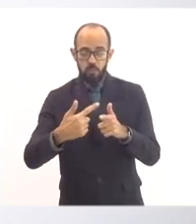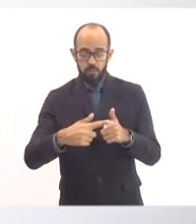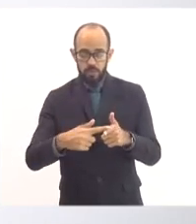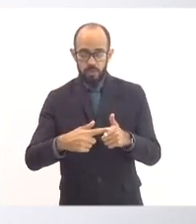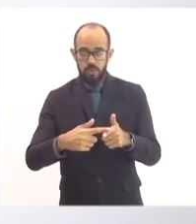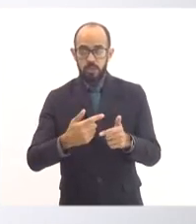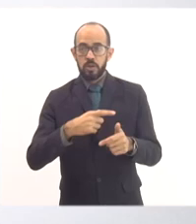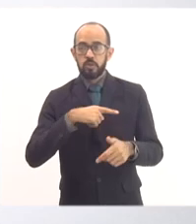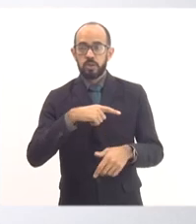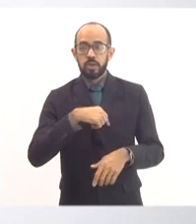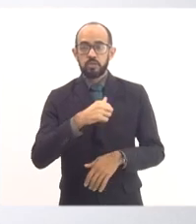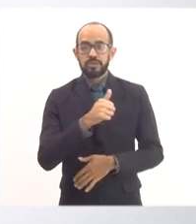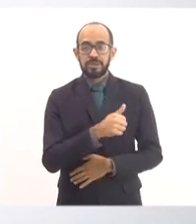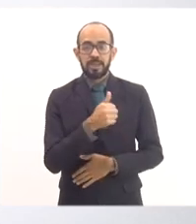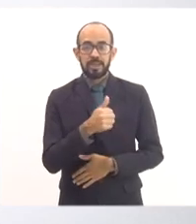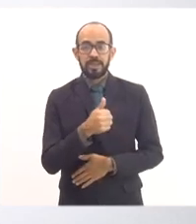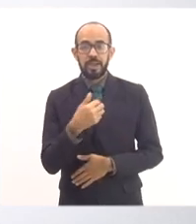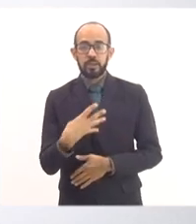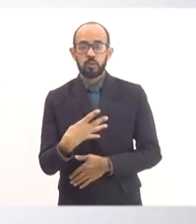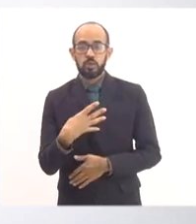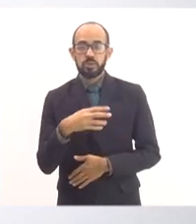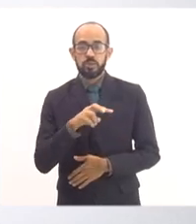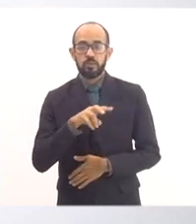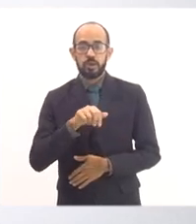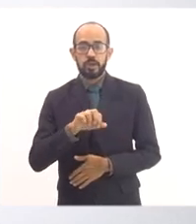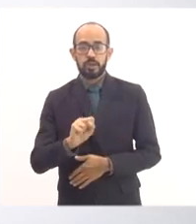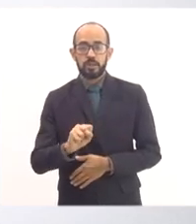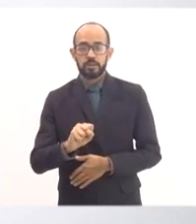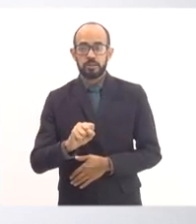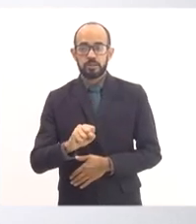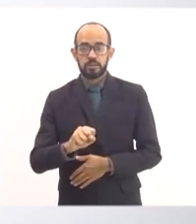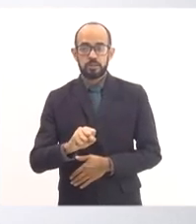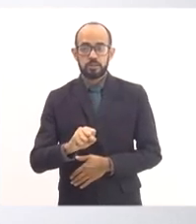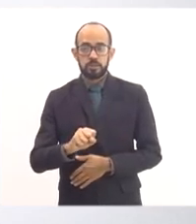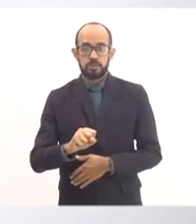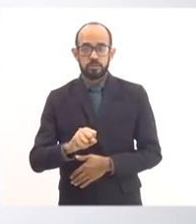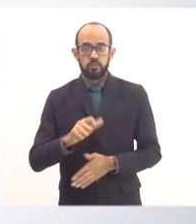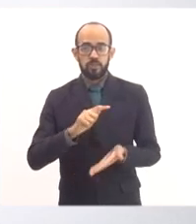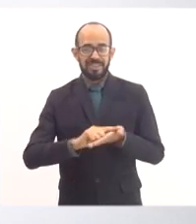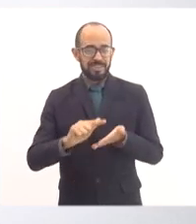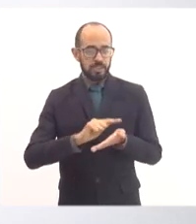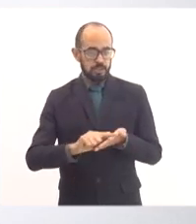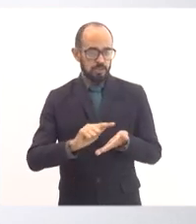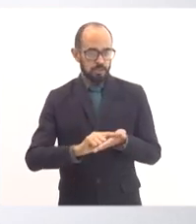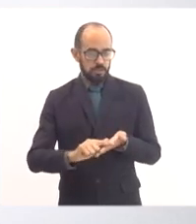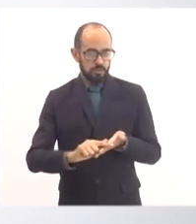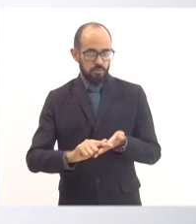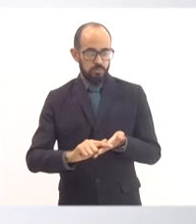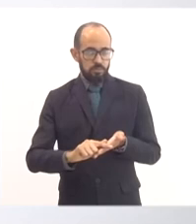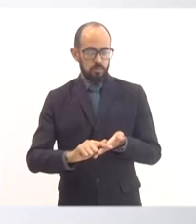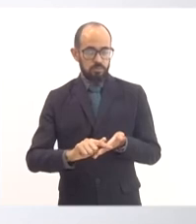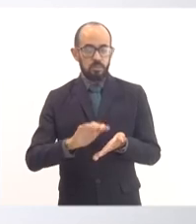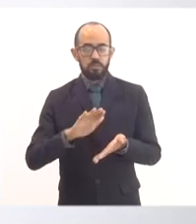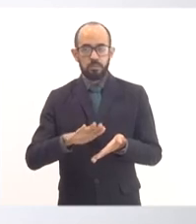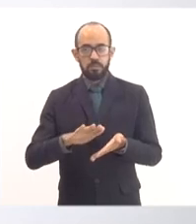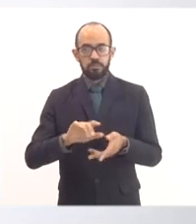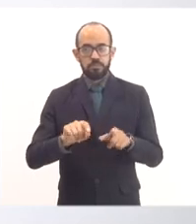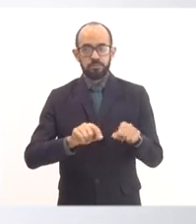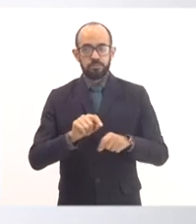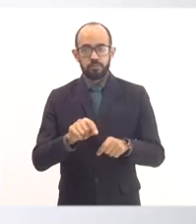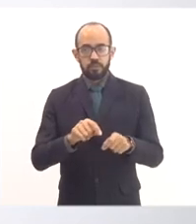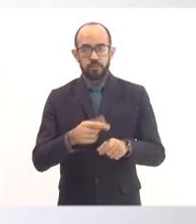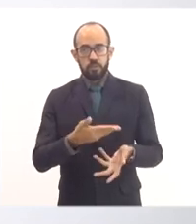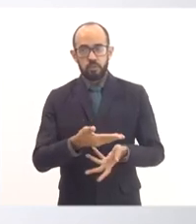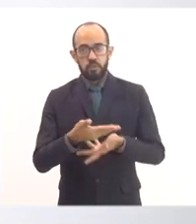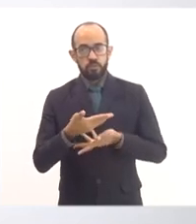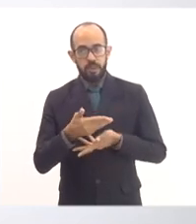tenho 114 vagas hoje disponíveis para serem preenchidas. A questão é, de mais chamar mais gente, a